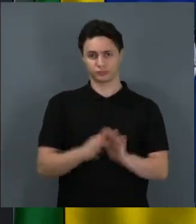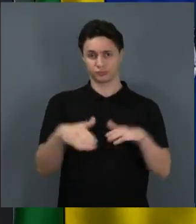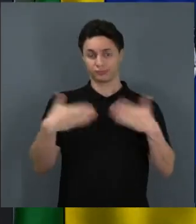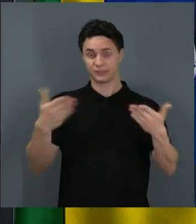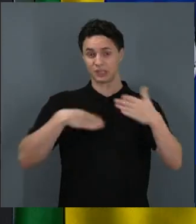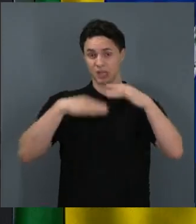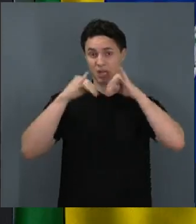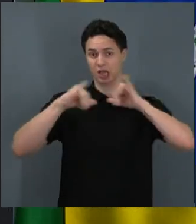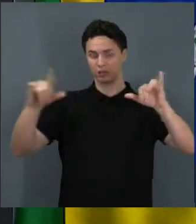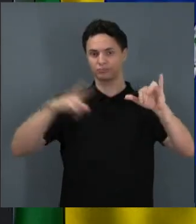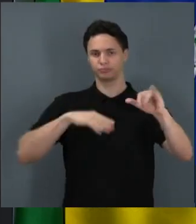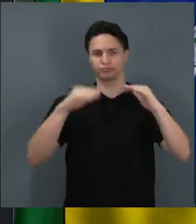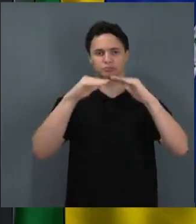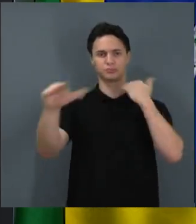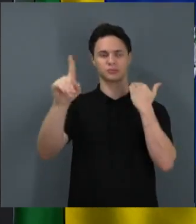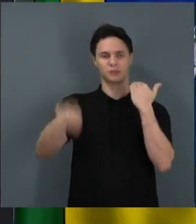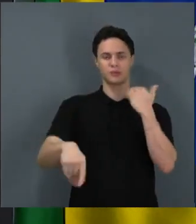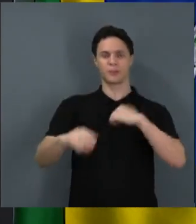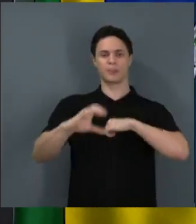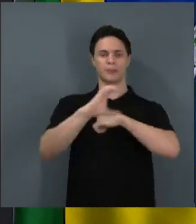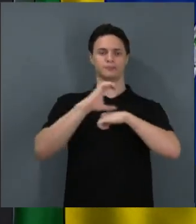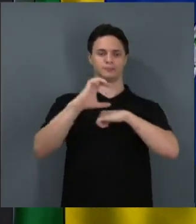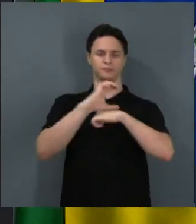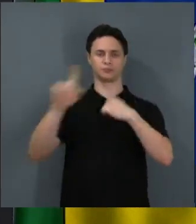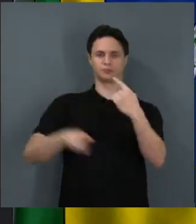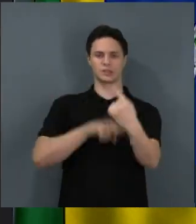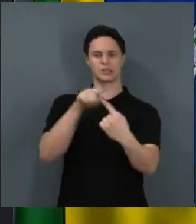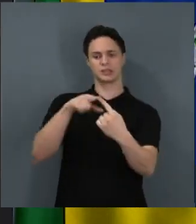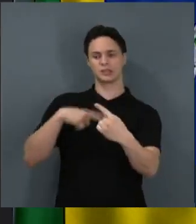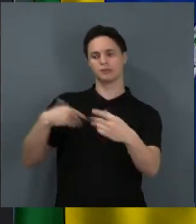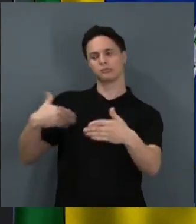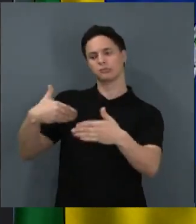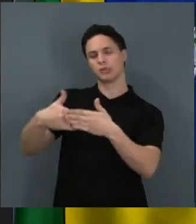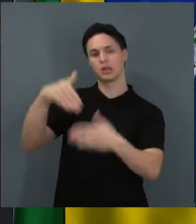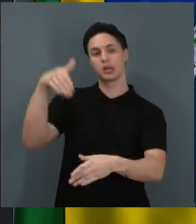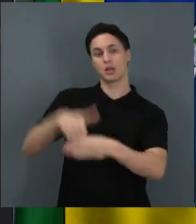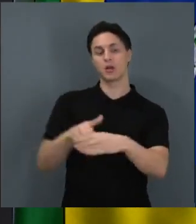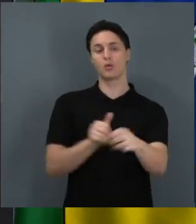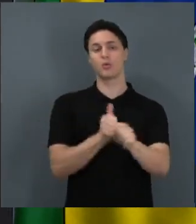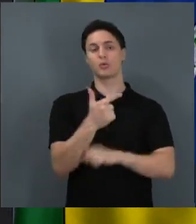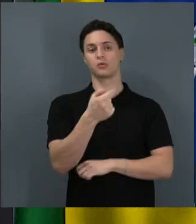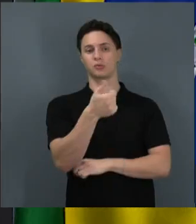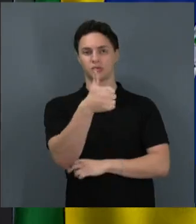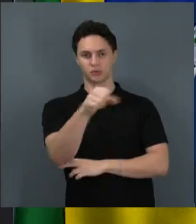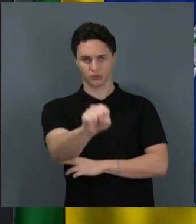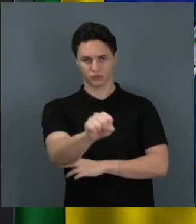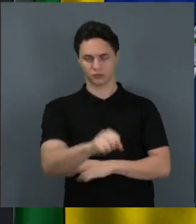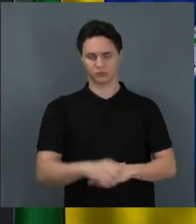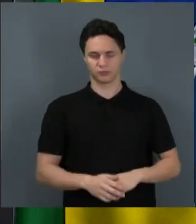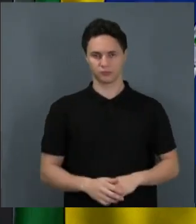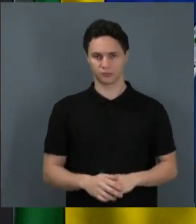declarada a sua inconstitucionalidade próximo ao processo eleitoral de 2018.